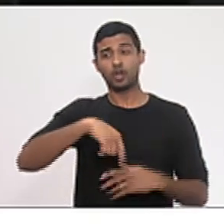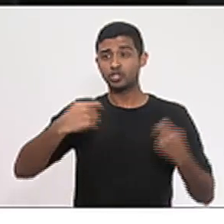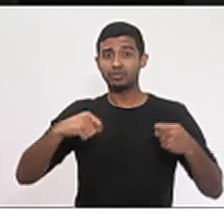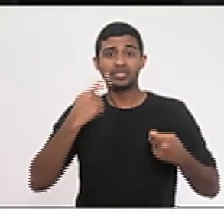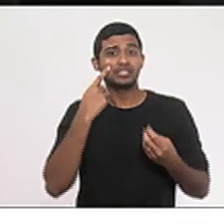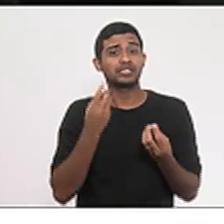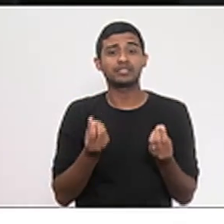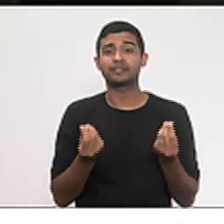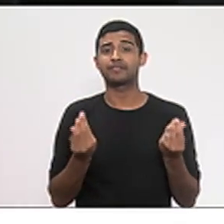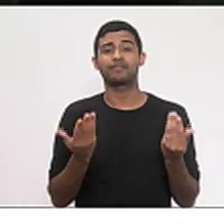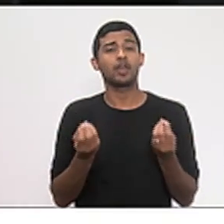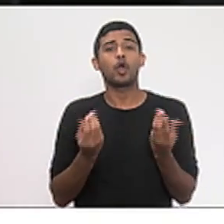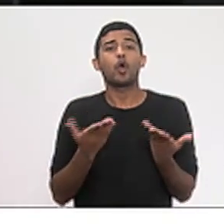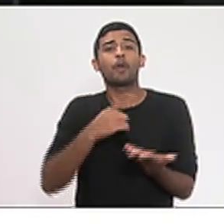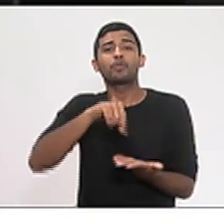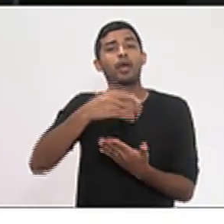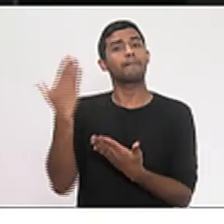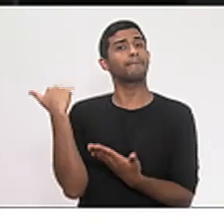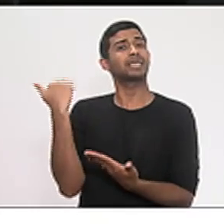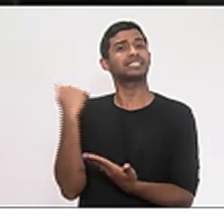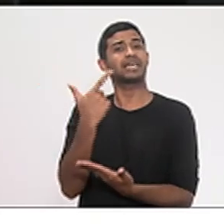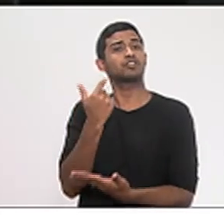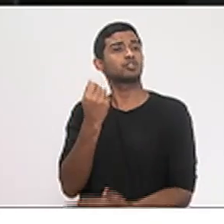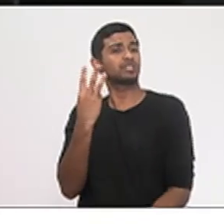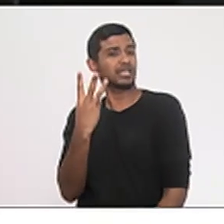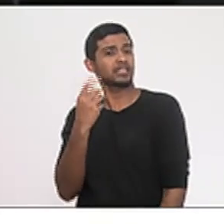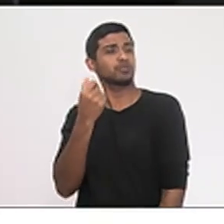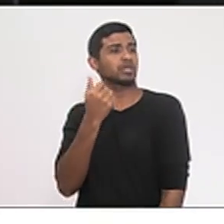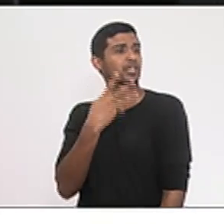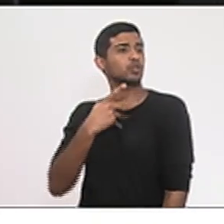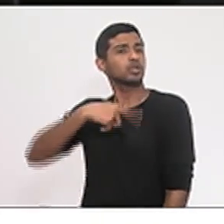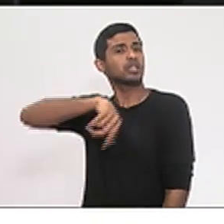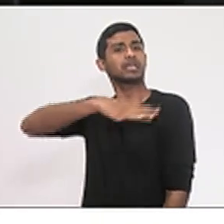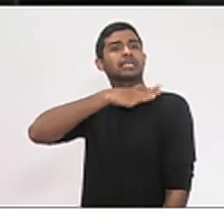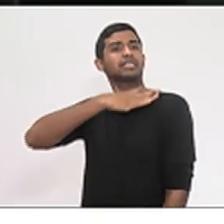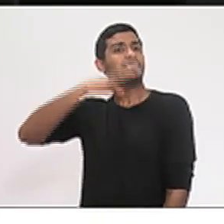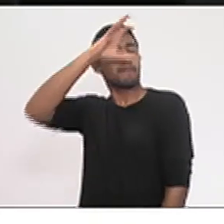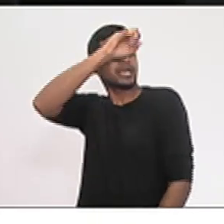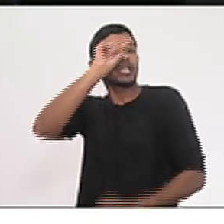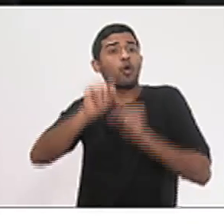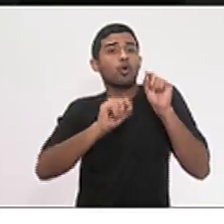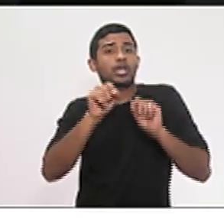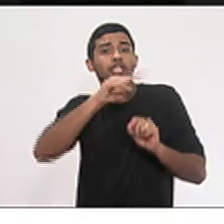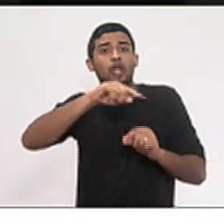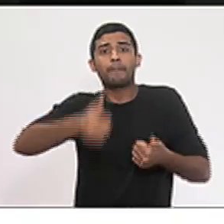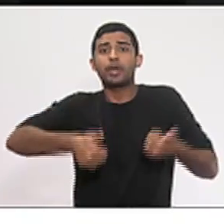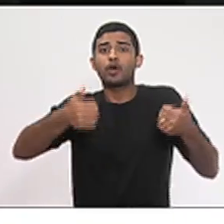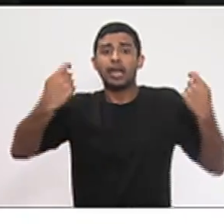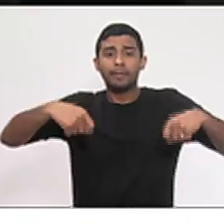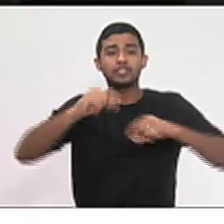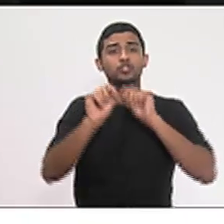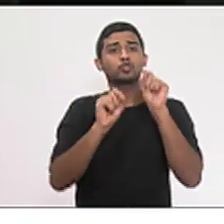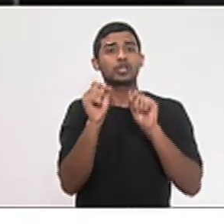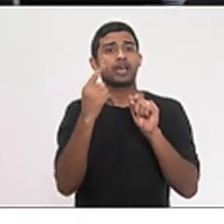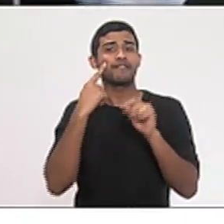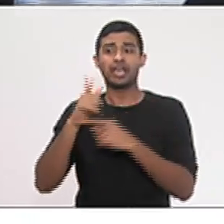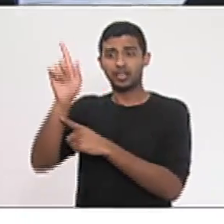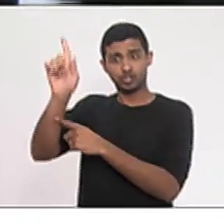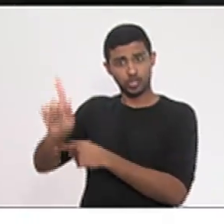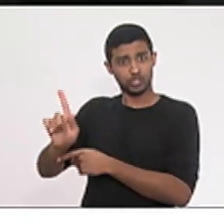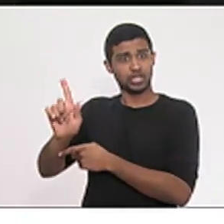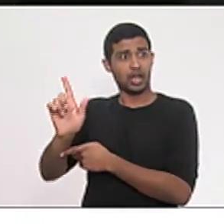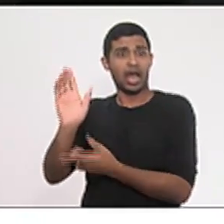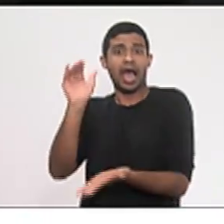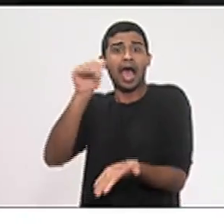ver o que a gente aprendeu com a crise de 2013 e 2014, o que a gente precisa melhorar, desde a gestão até